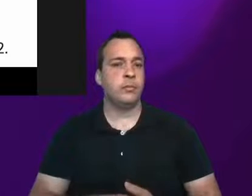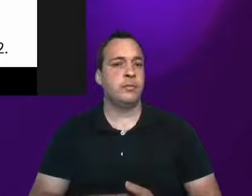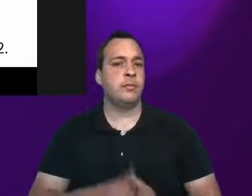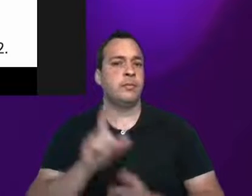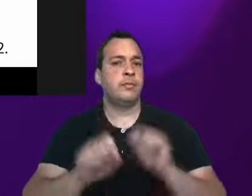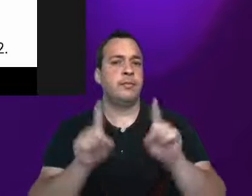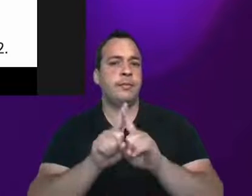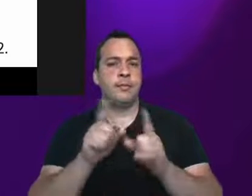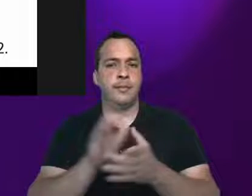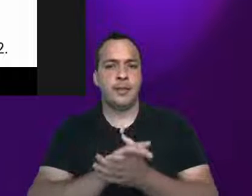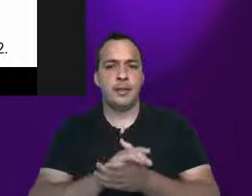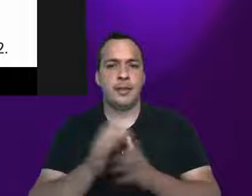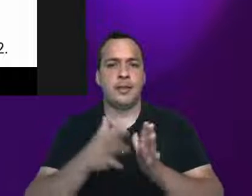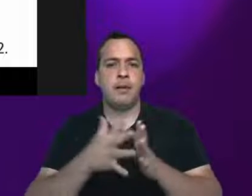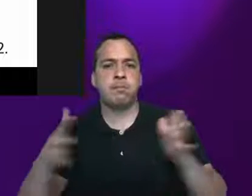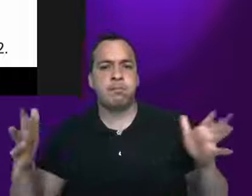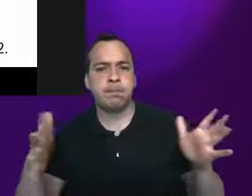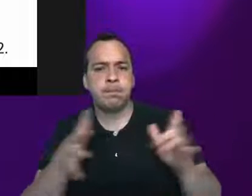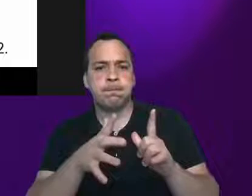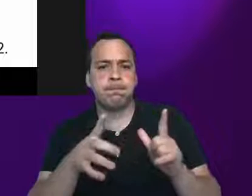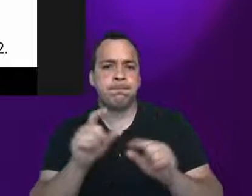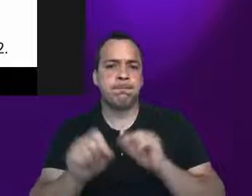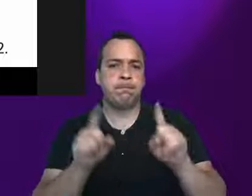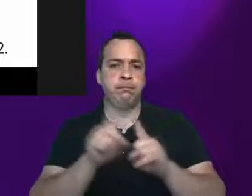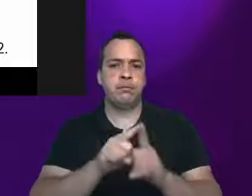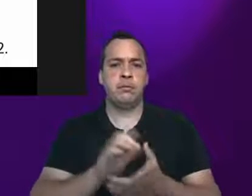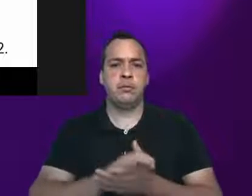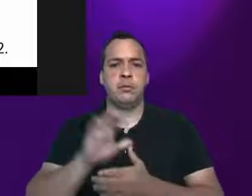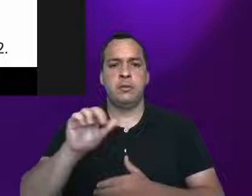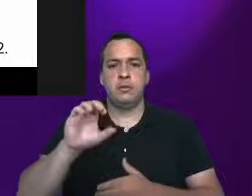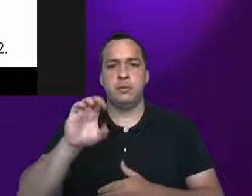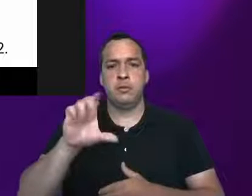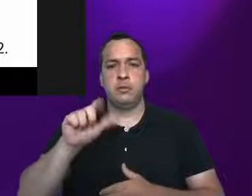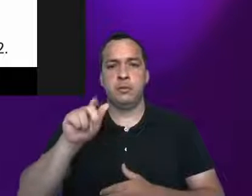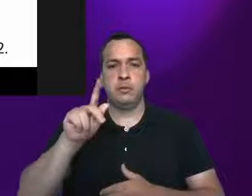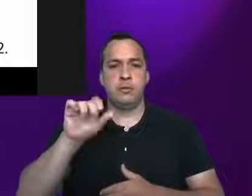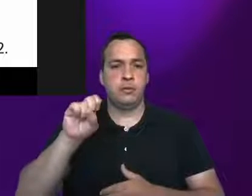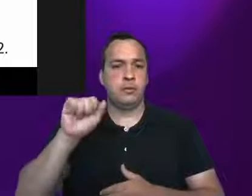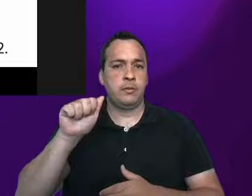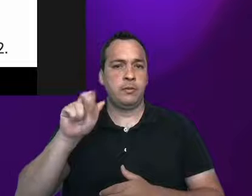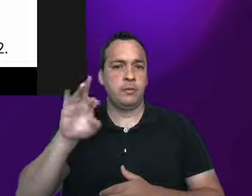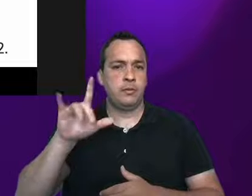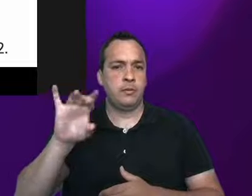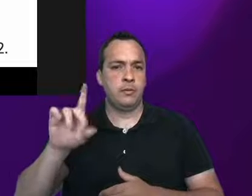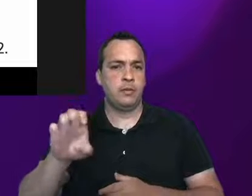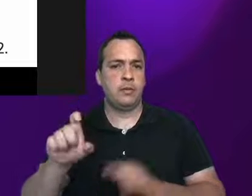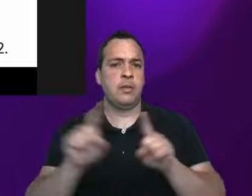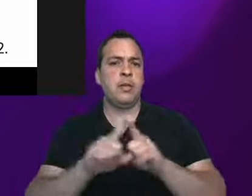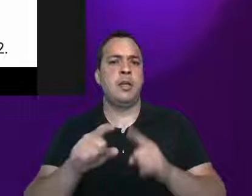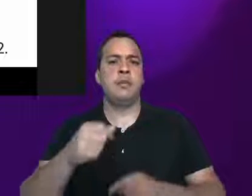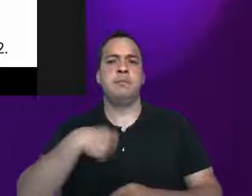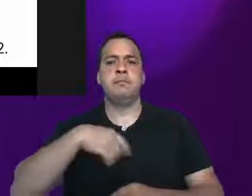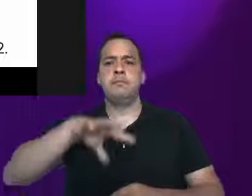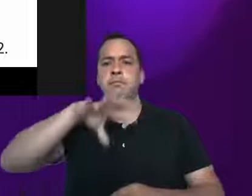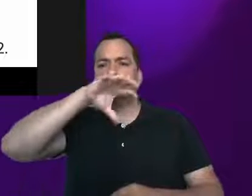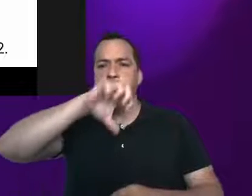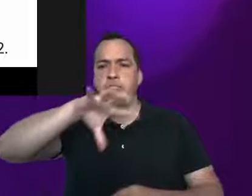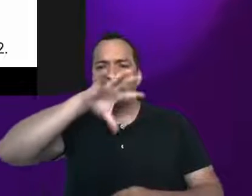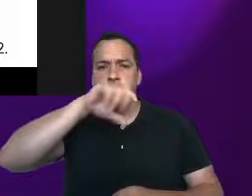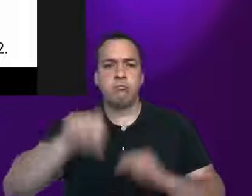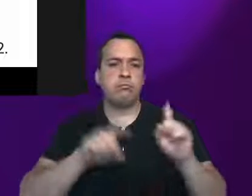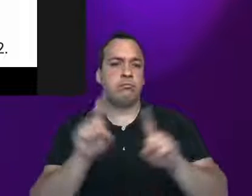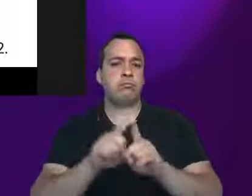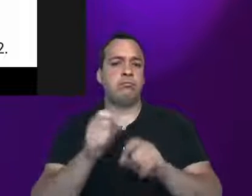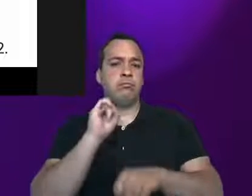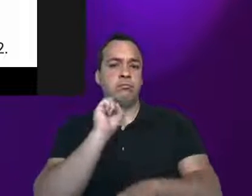de distensibilidade. O índice de colapsabilidade eu uso naqueles pacientes em respiração espontânea. E se eu tenho um índice de